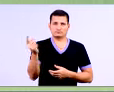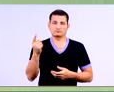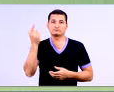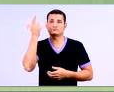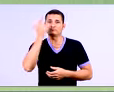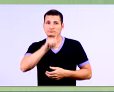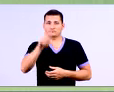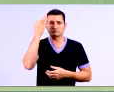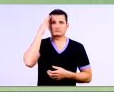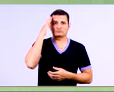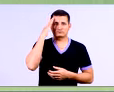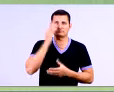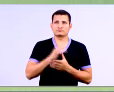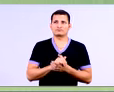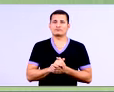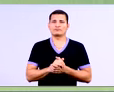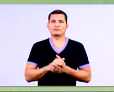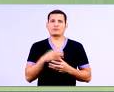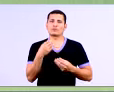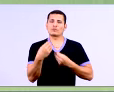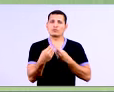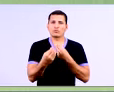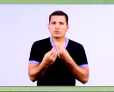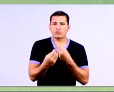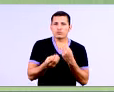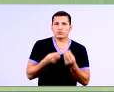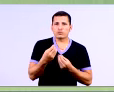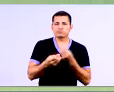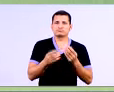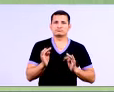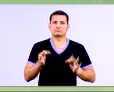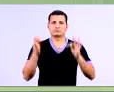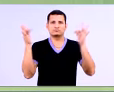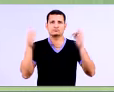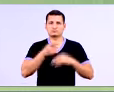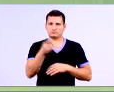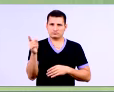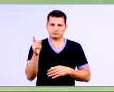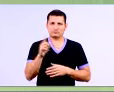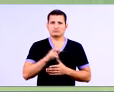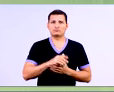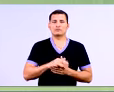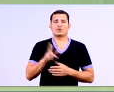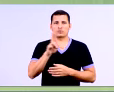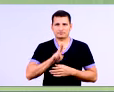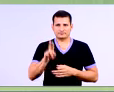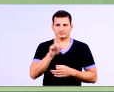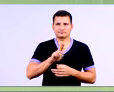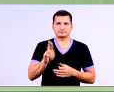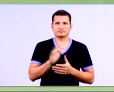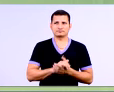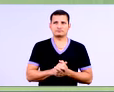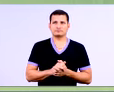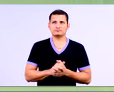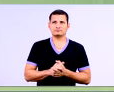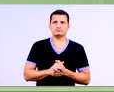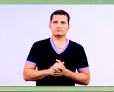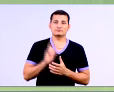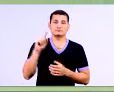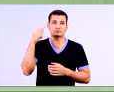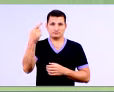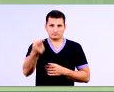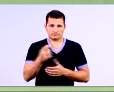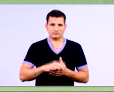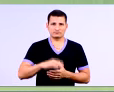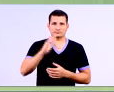consigam entender a flexibilidade da tecnologia que vocês trabalharão. Depois vem a